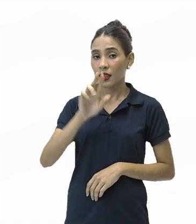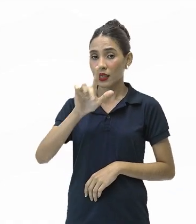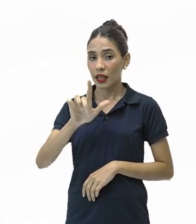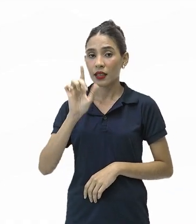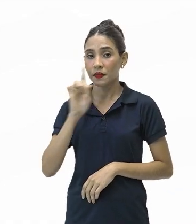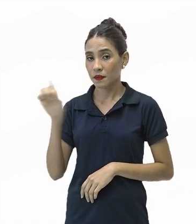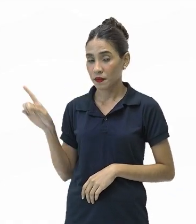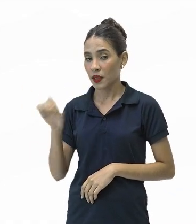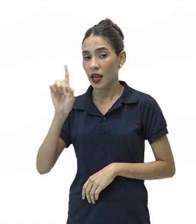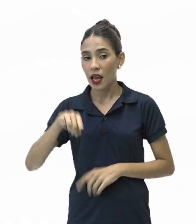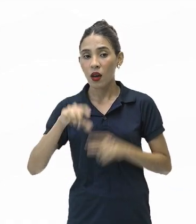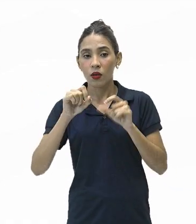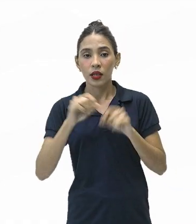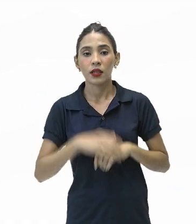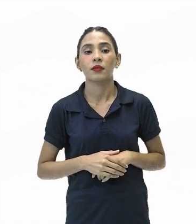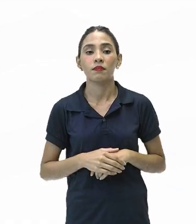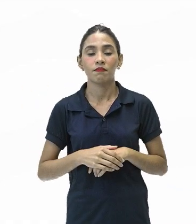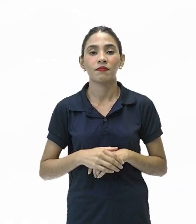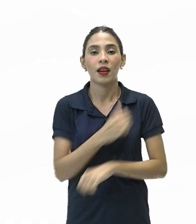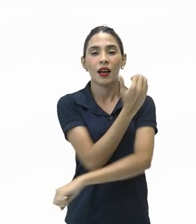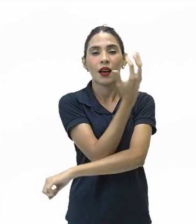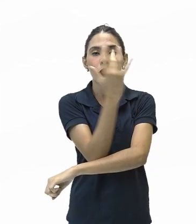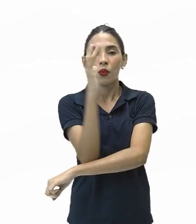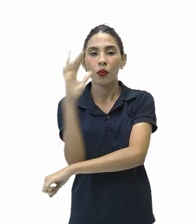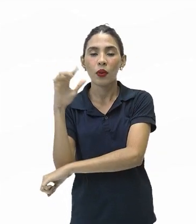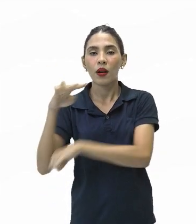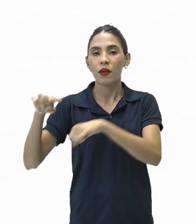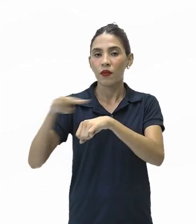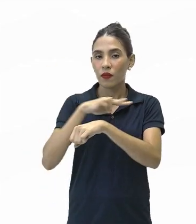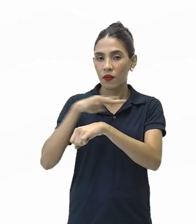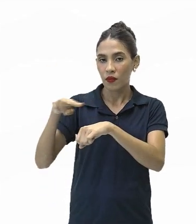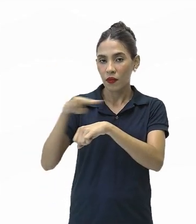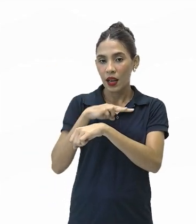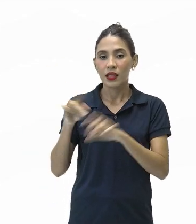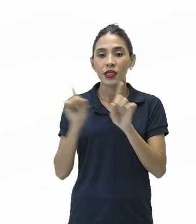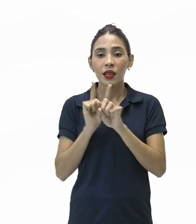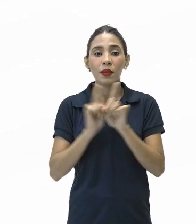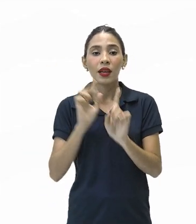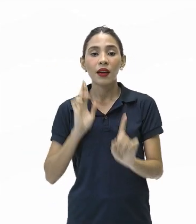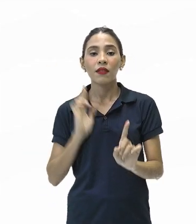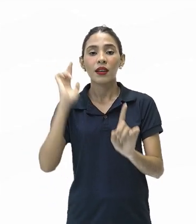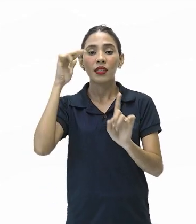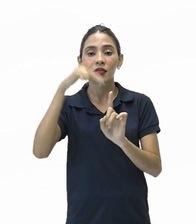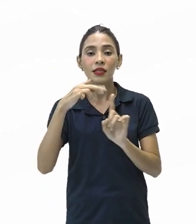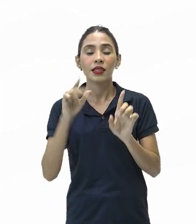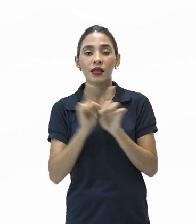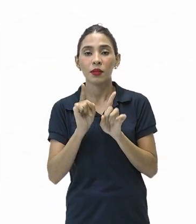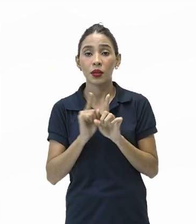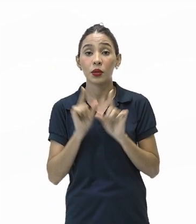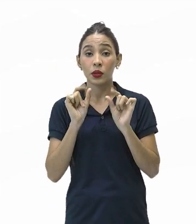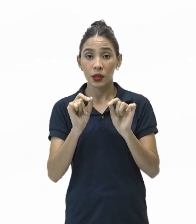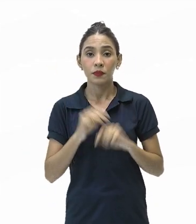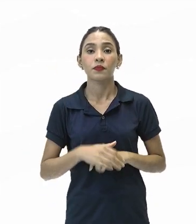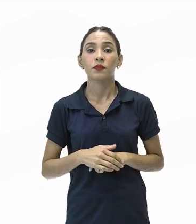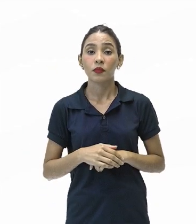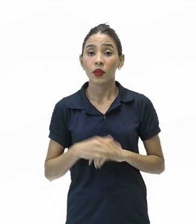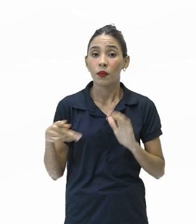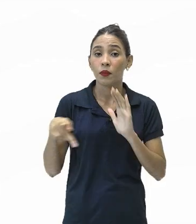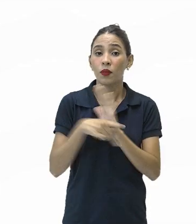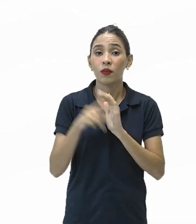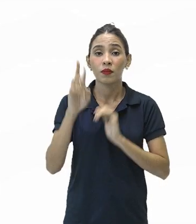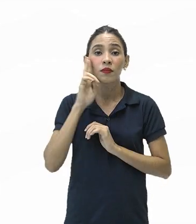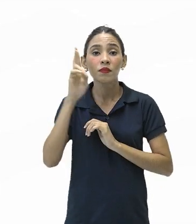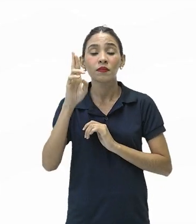legal, ela é a poupança verde da propriedade, né, o que diz respeito do proprietário